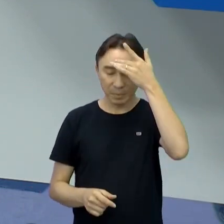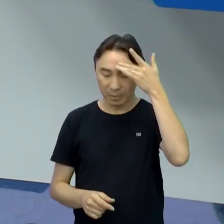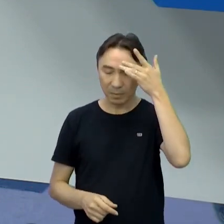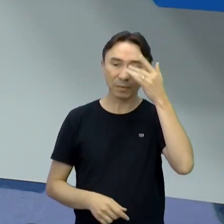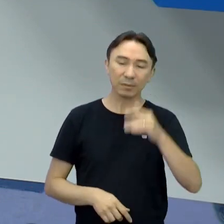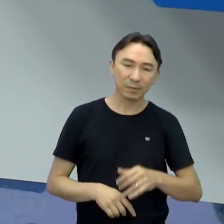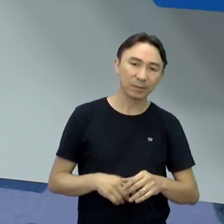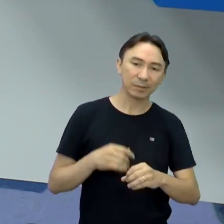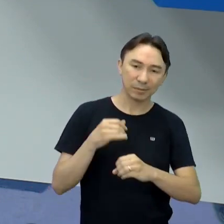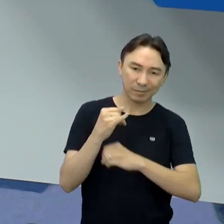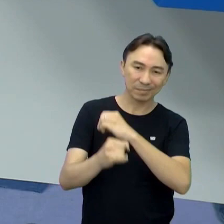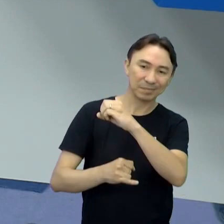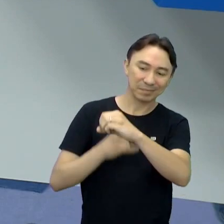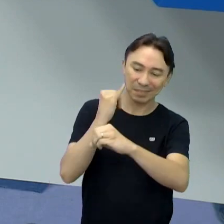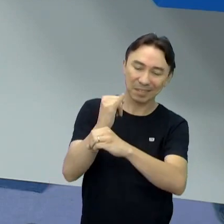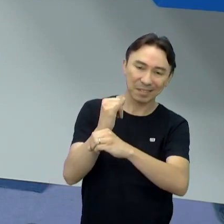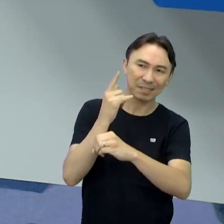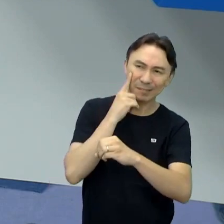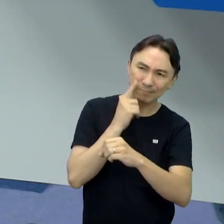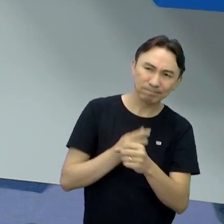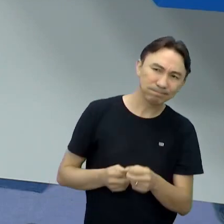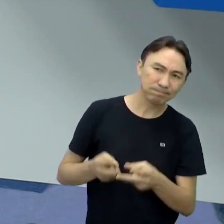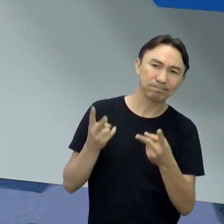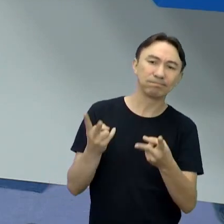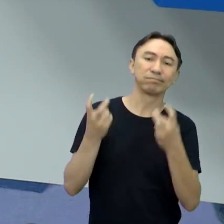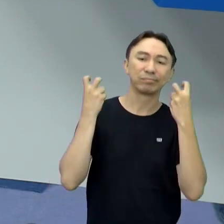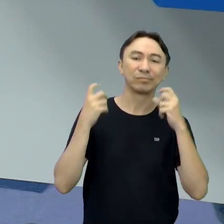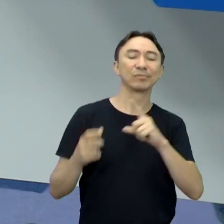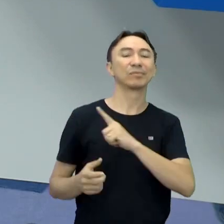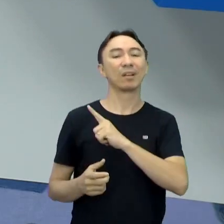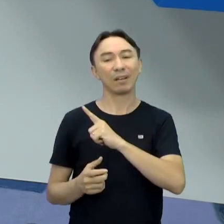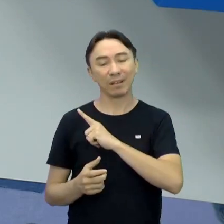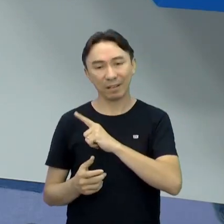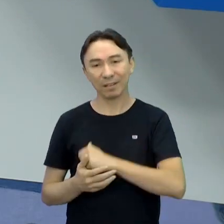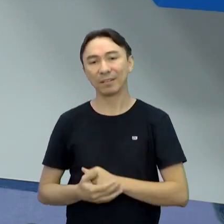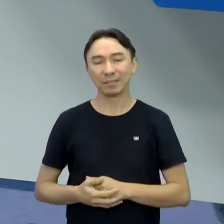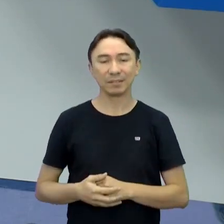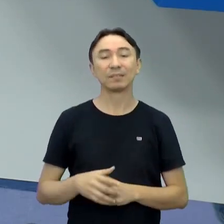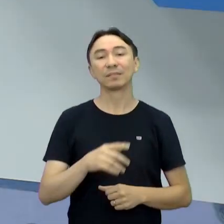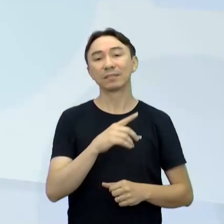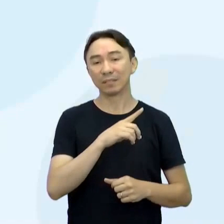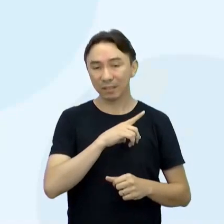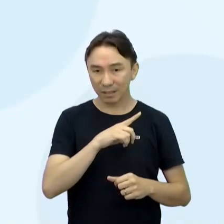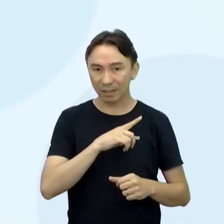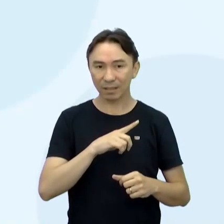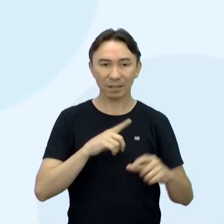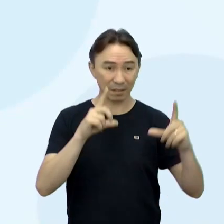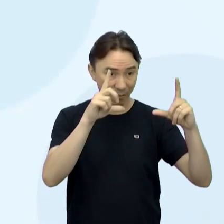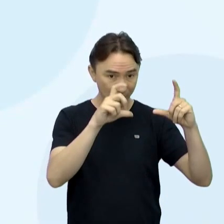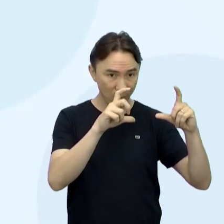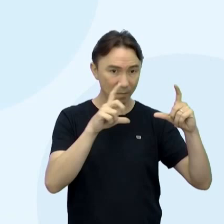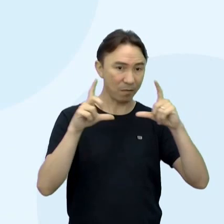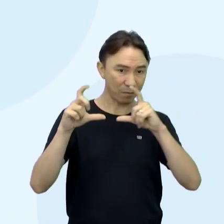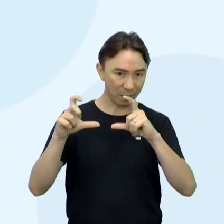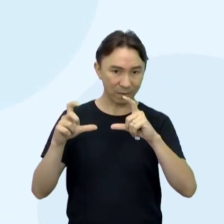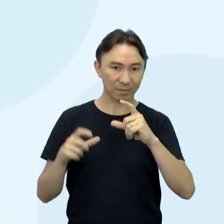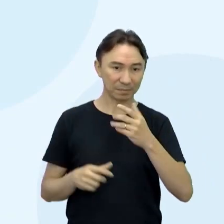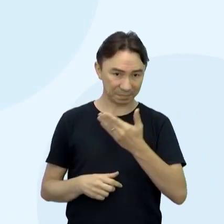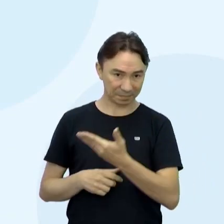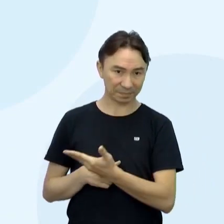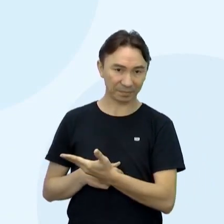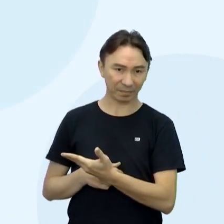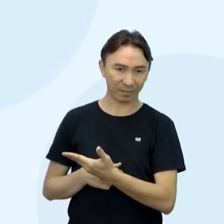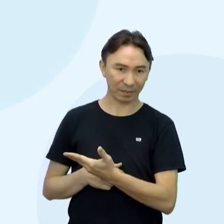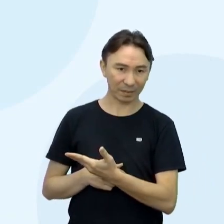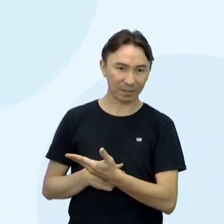esse evento, né, do que é digital. Porque essas imagens que nós estamos vendo são de fotografias. Bom,